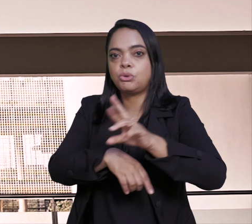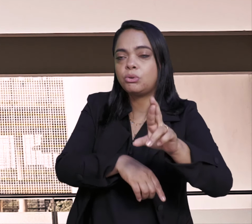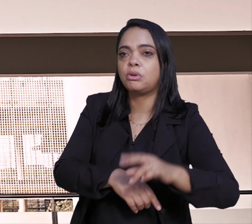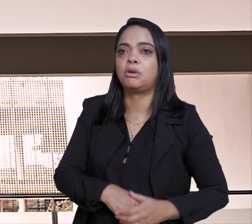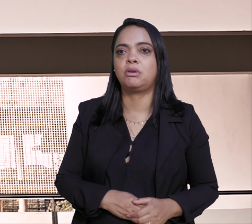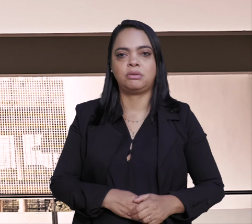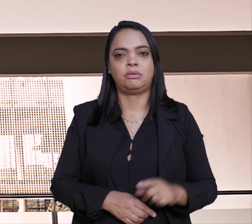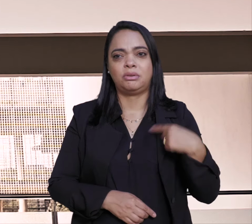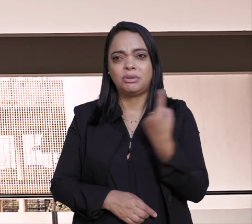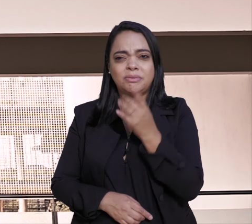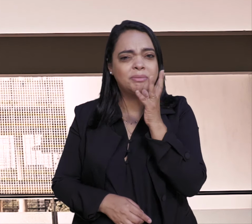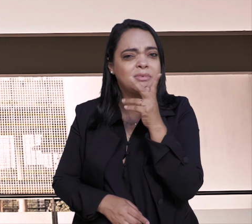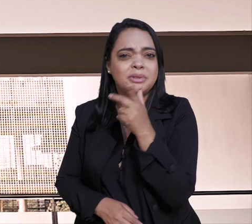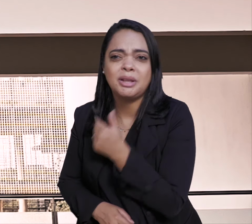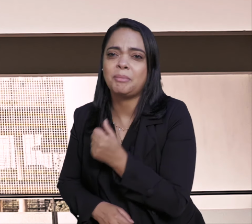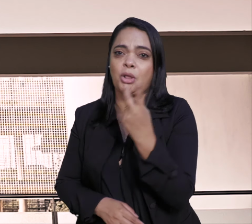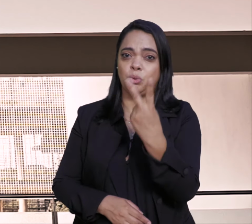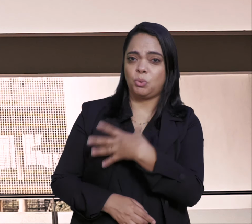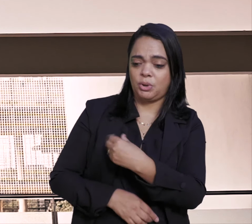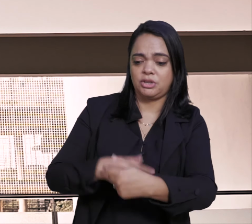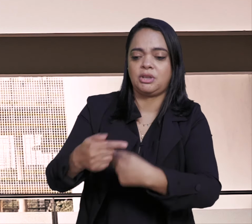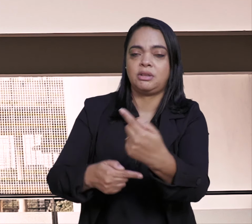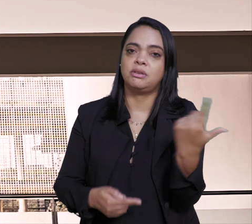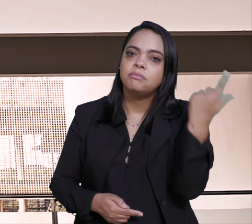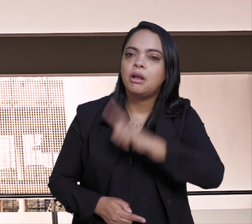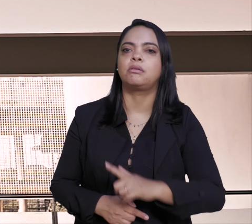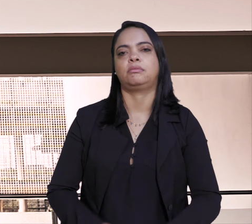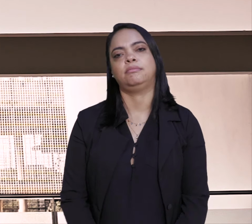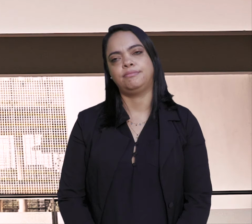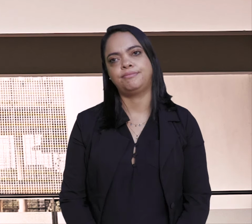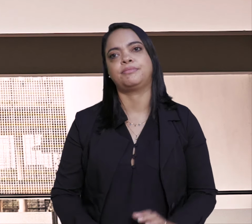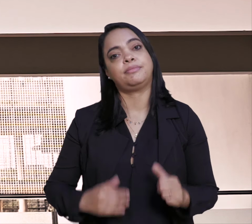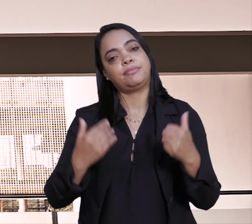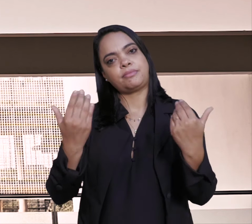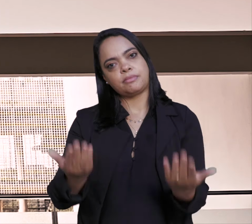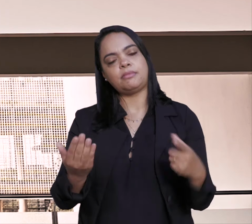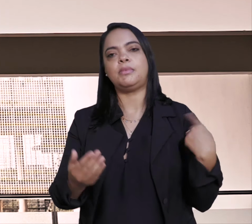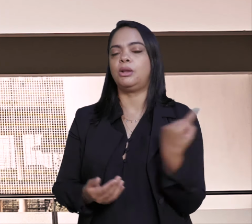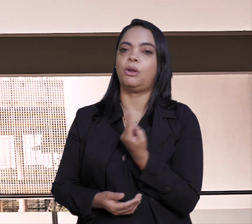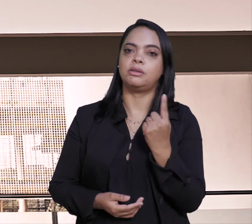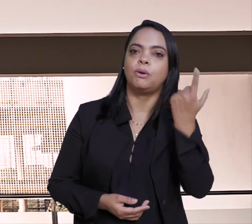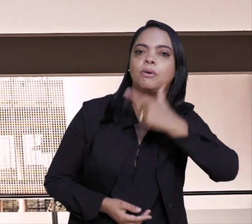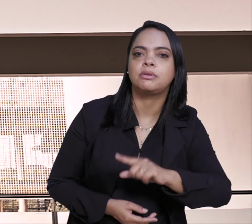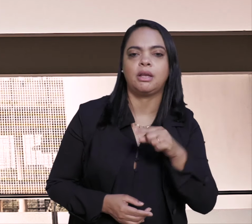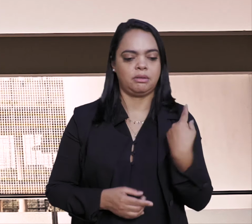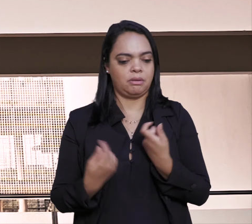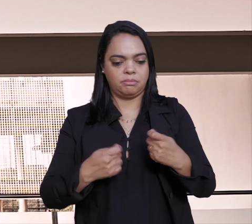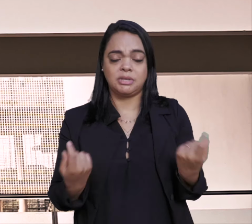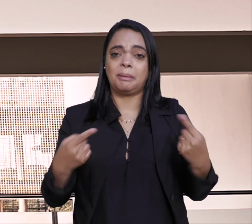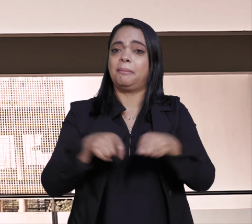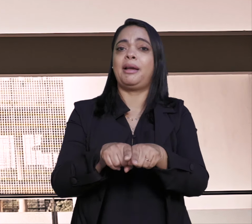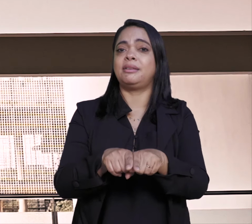A gente leva no mínimo duas gerações pra chegar nesse lugar. Então, enquanto a gente não chega, a gente precisa